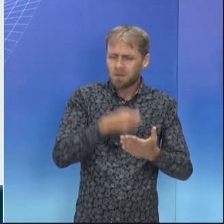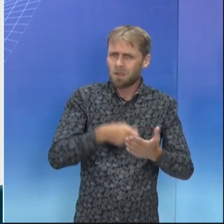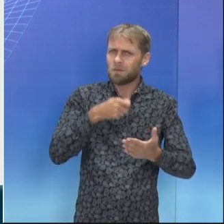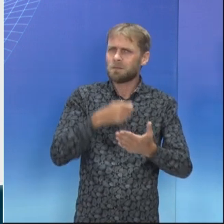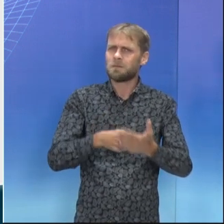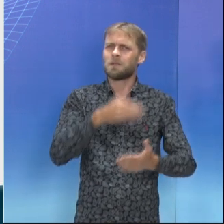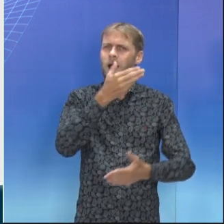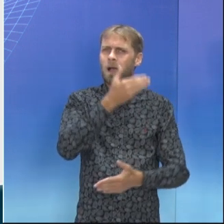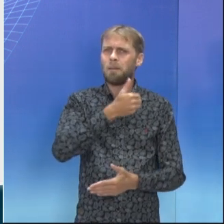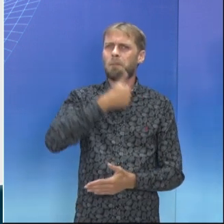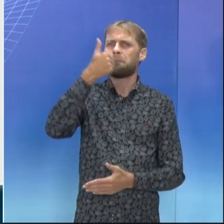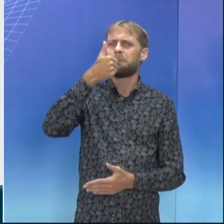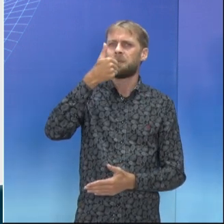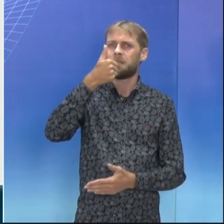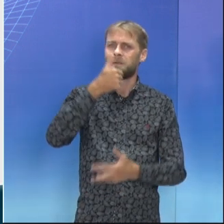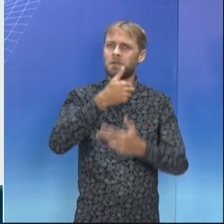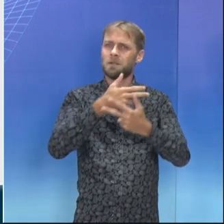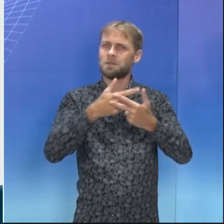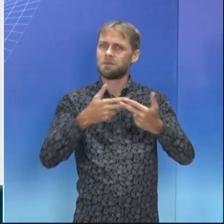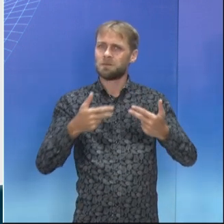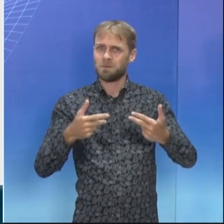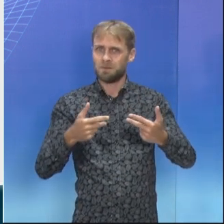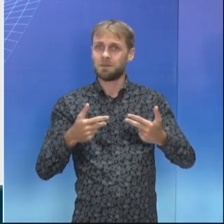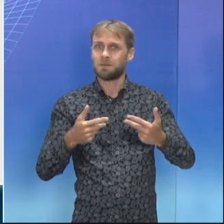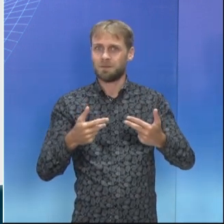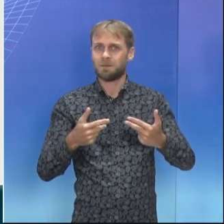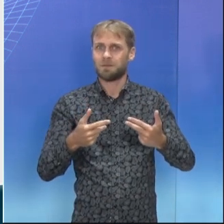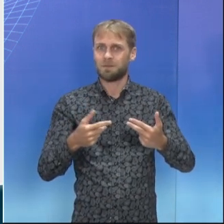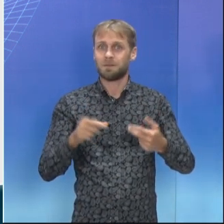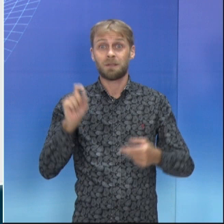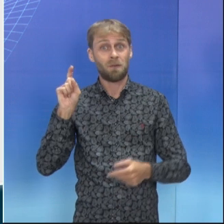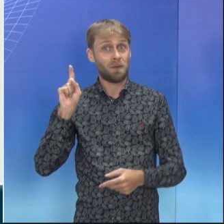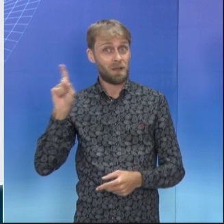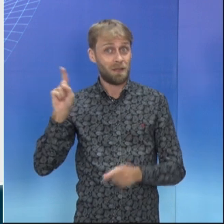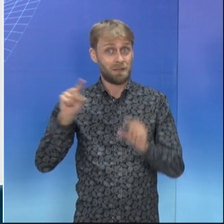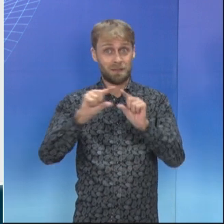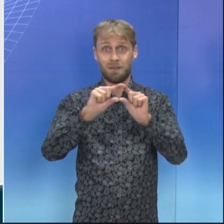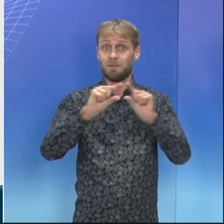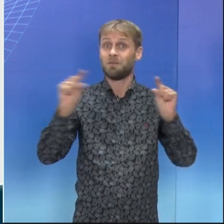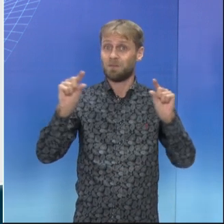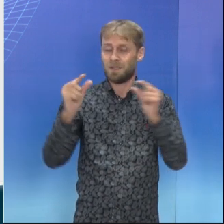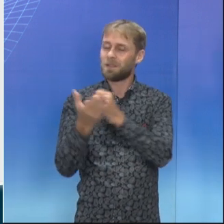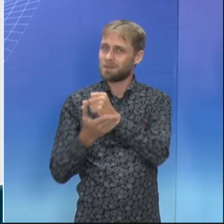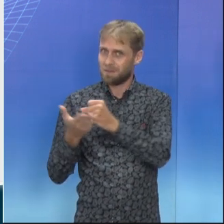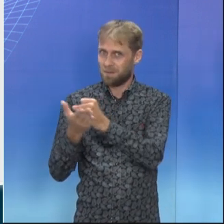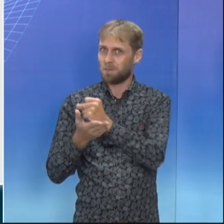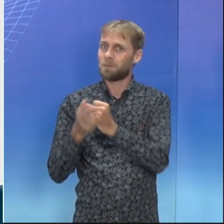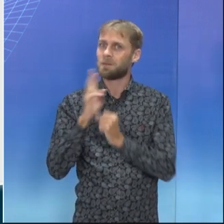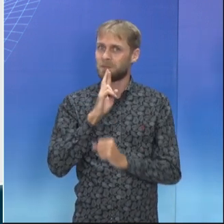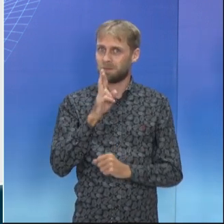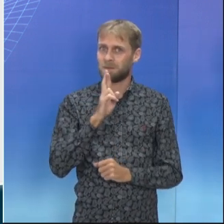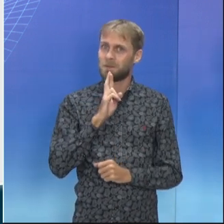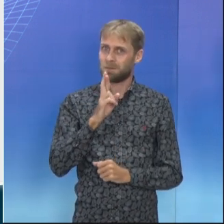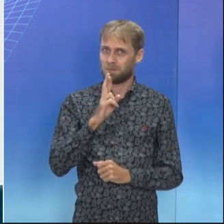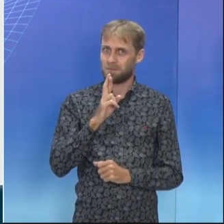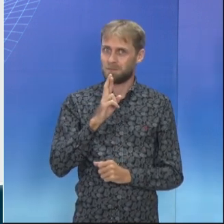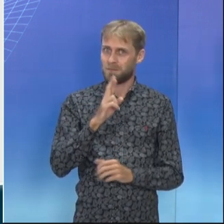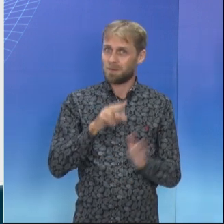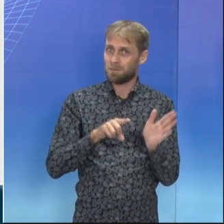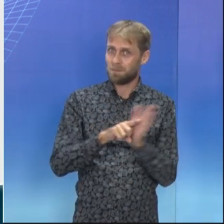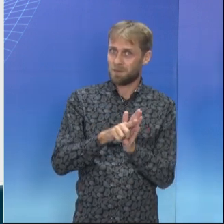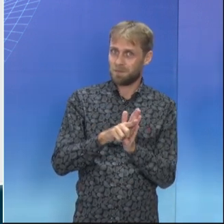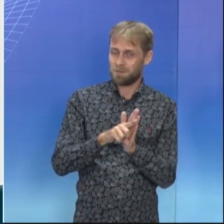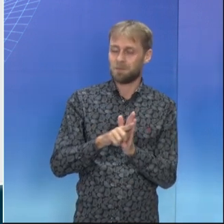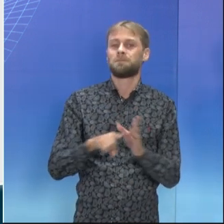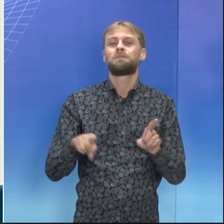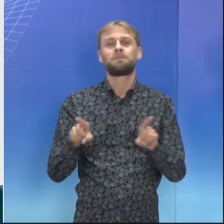para melhorar as circunstâncias. Então, essa é a frase que dá base para você responder a questão. Outra